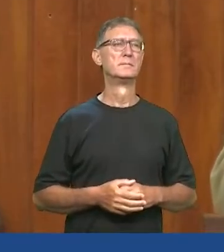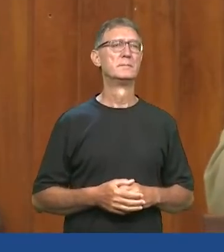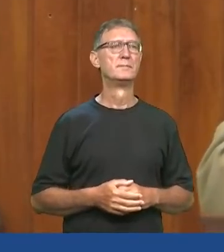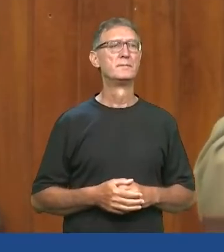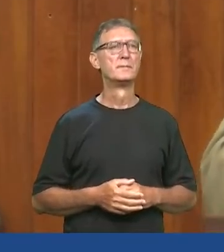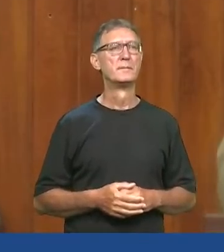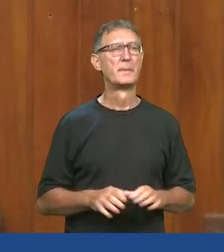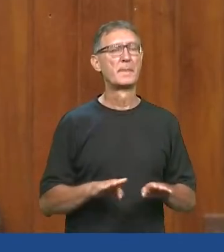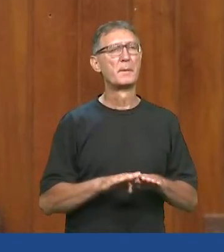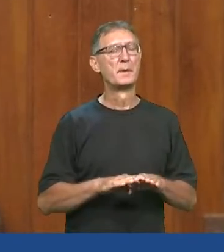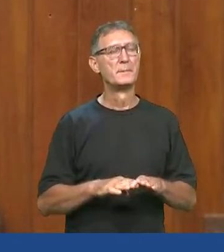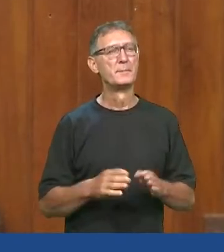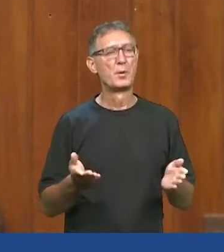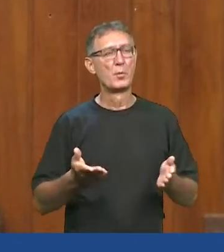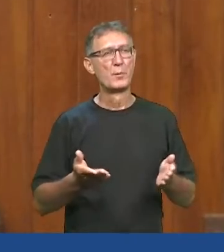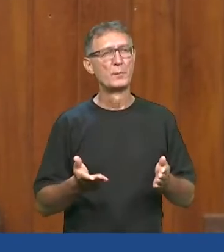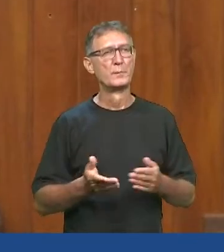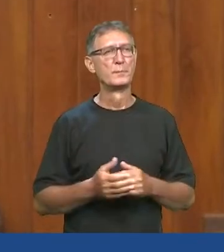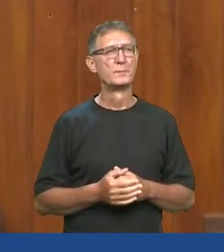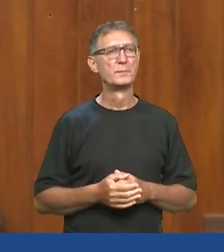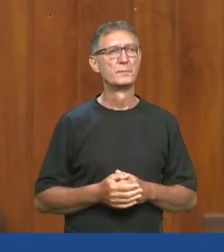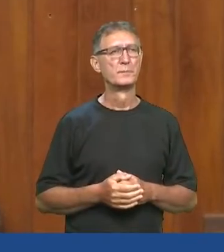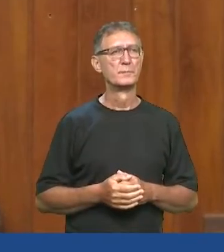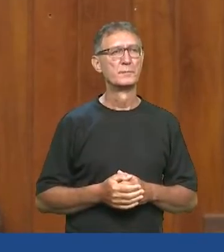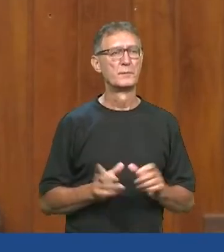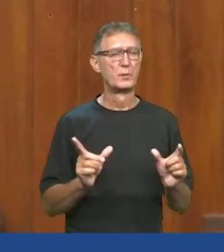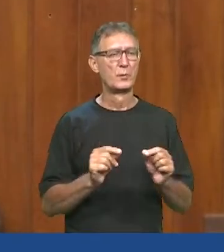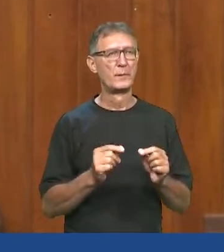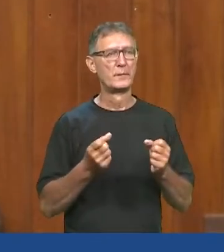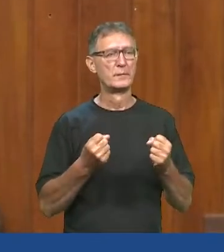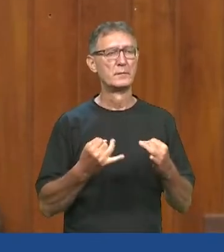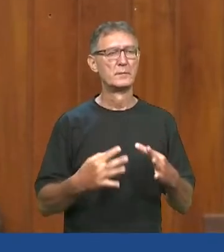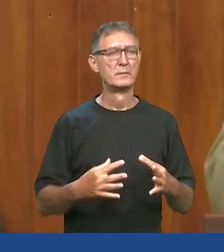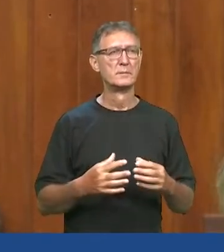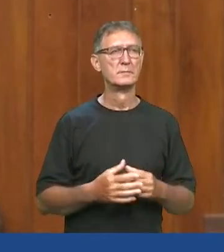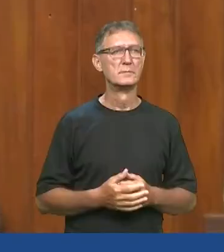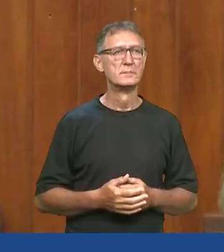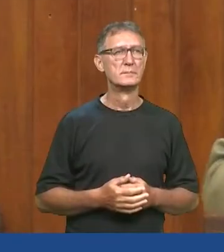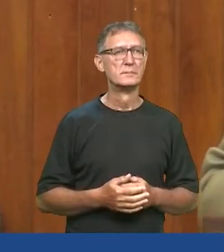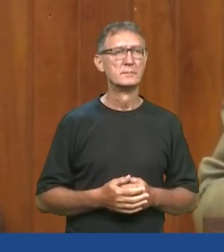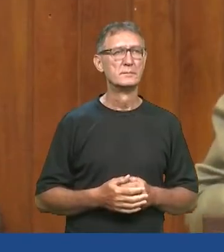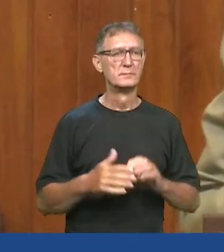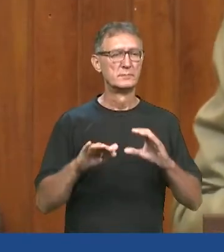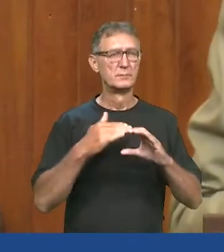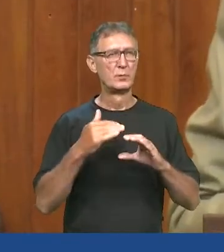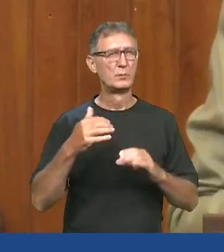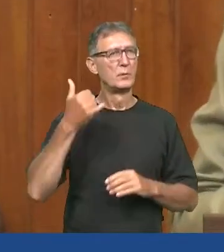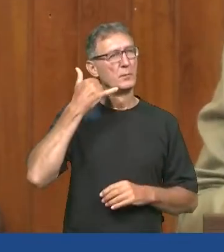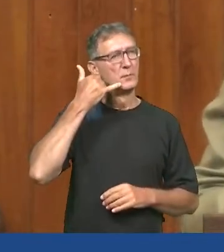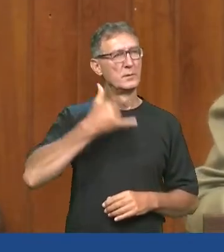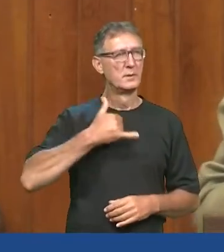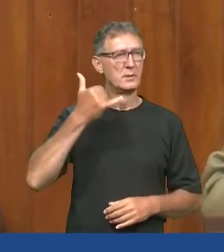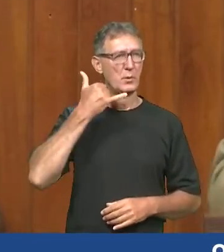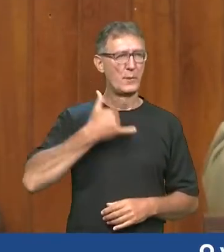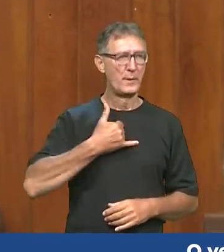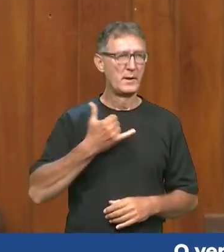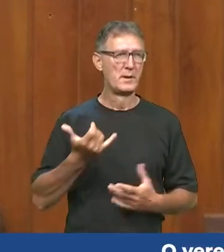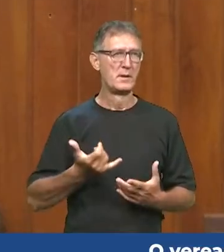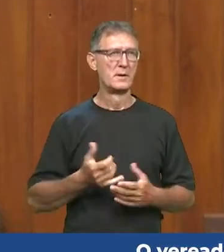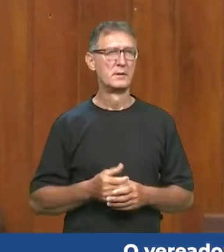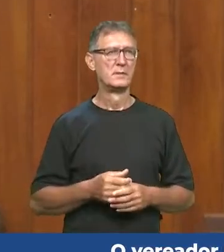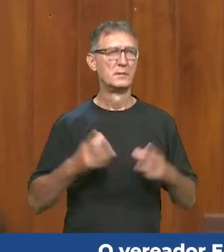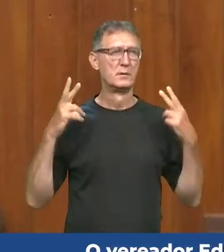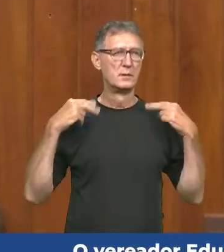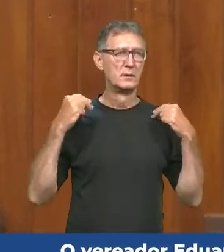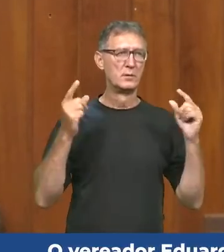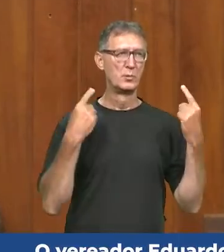Eu quero, hoje aqui no meu pequeno expediente, presidente, eu recebi hoje diversas ligações, vereador Rogério e vereador Feff, dos